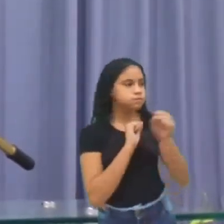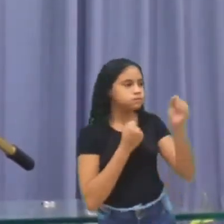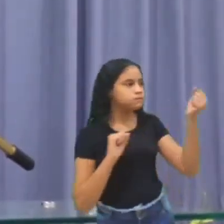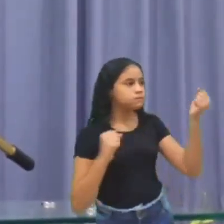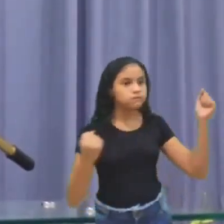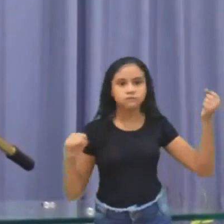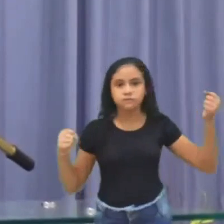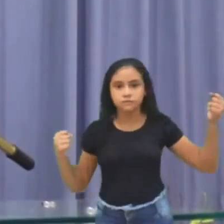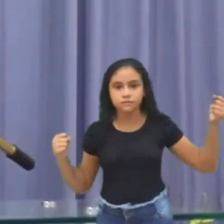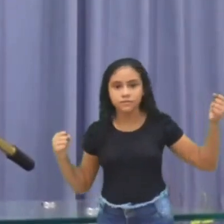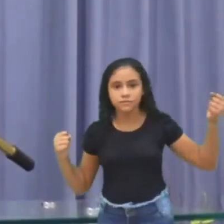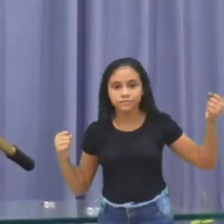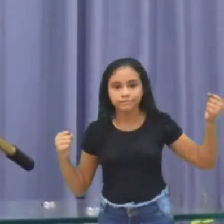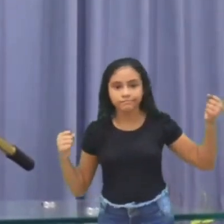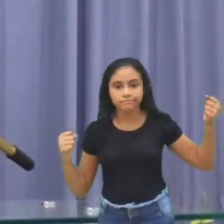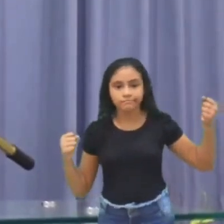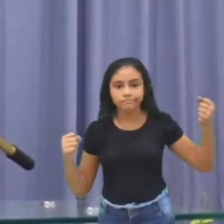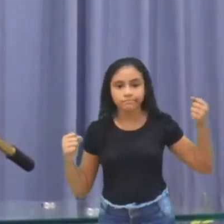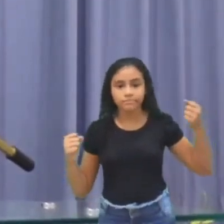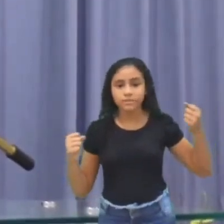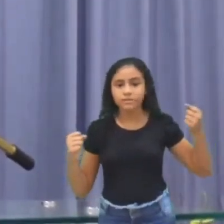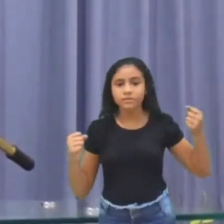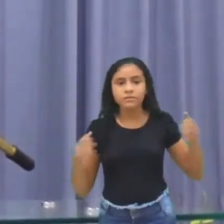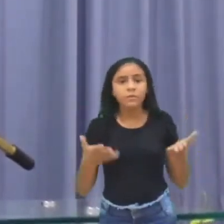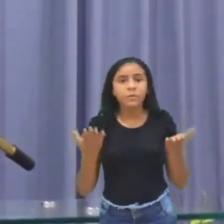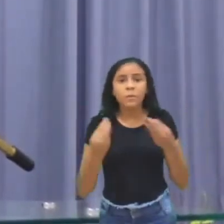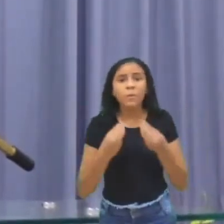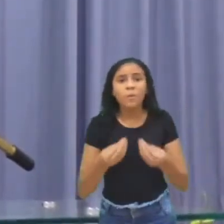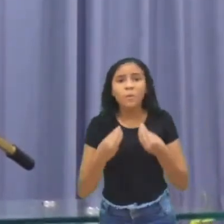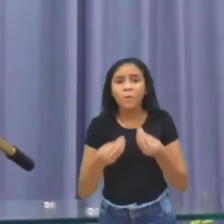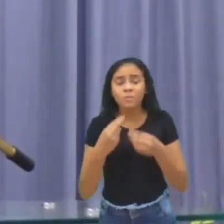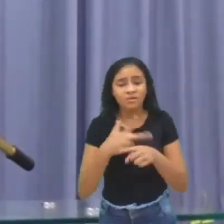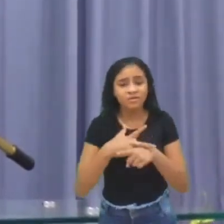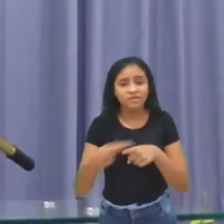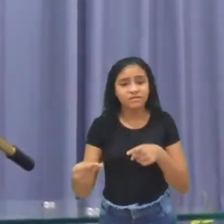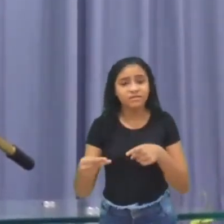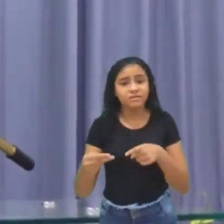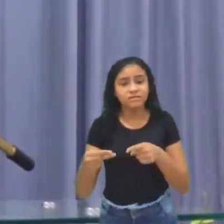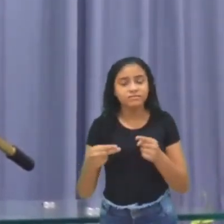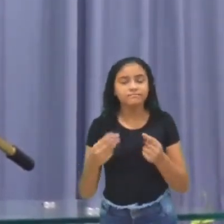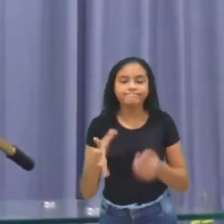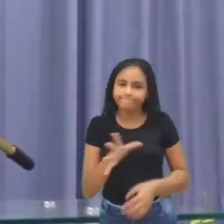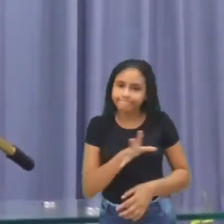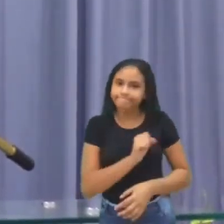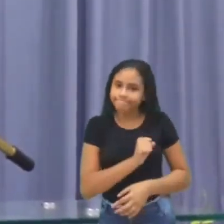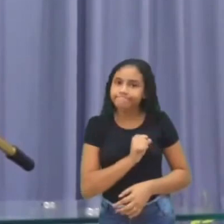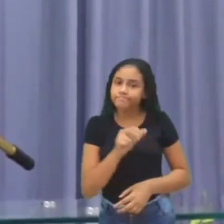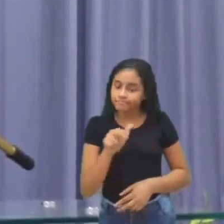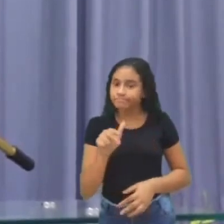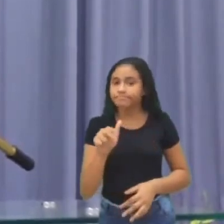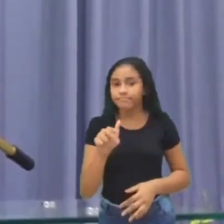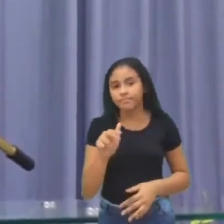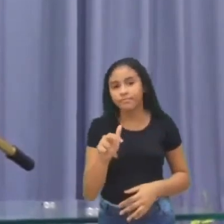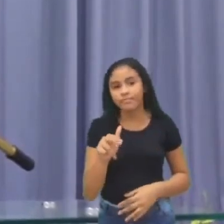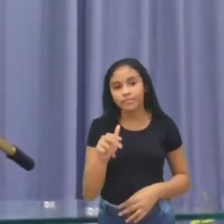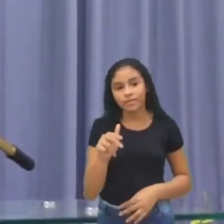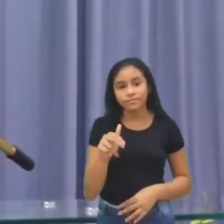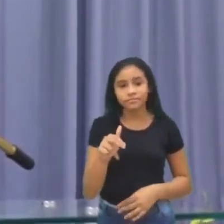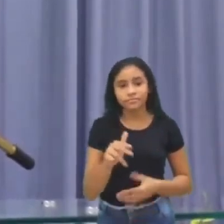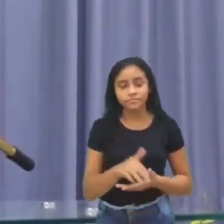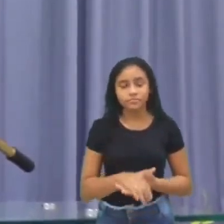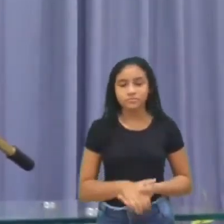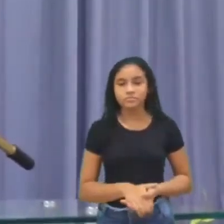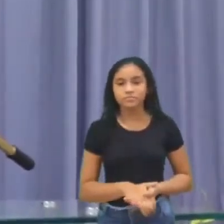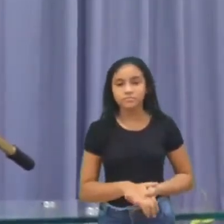enormes e nós não temos como vencê-los. Amados irmãos, não houve